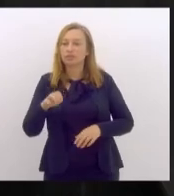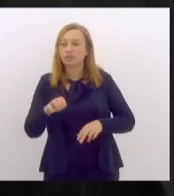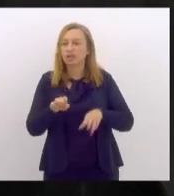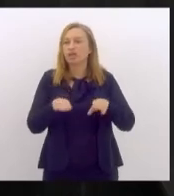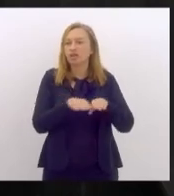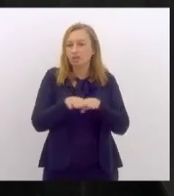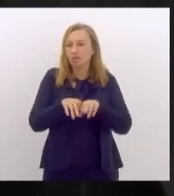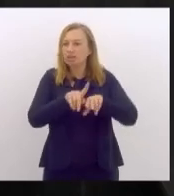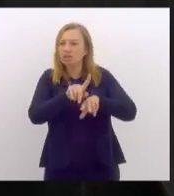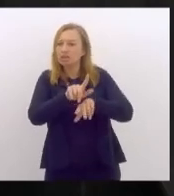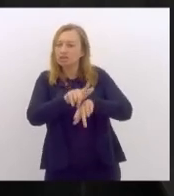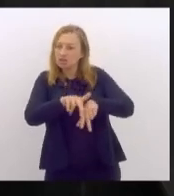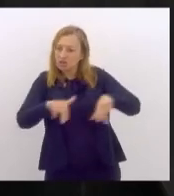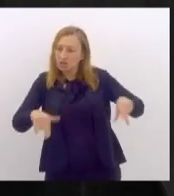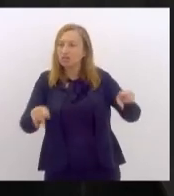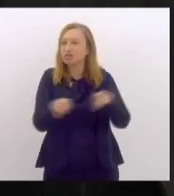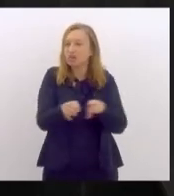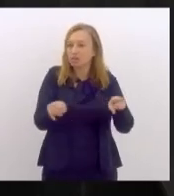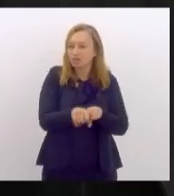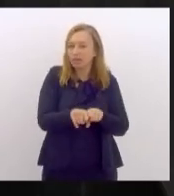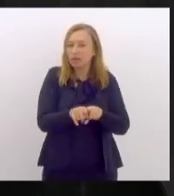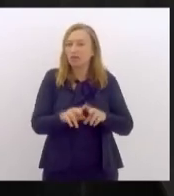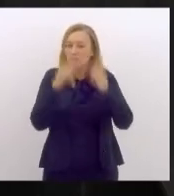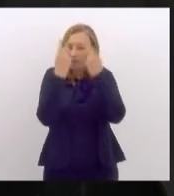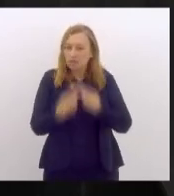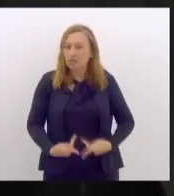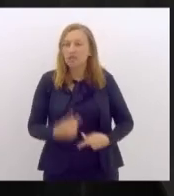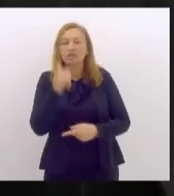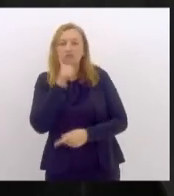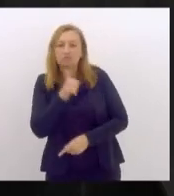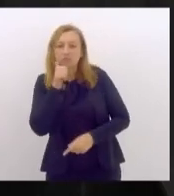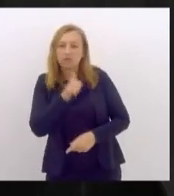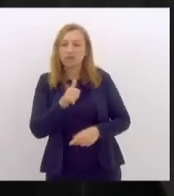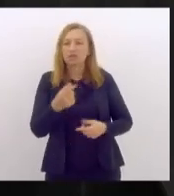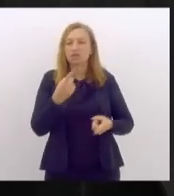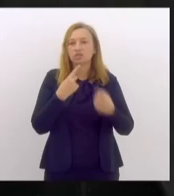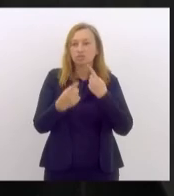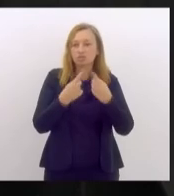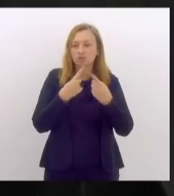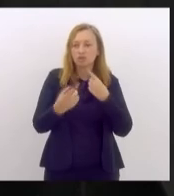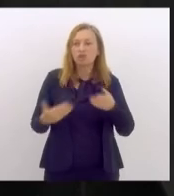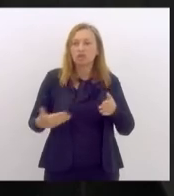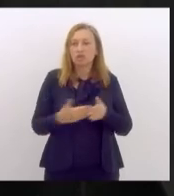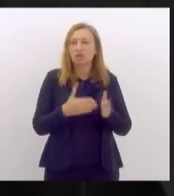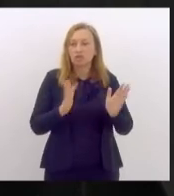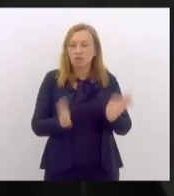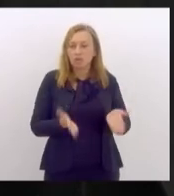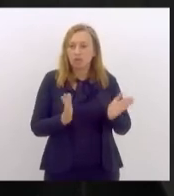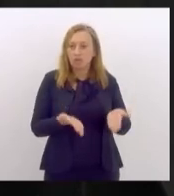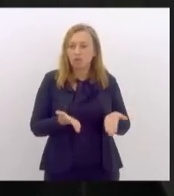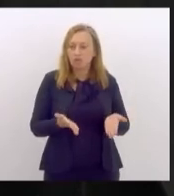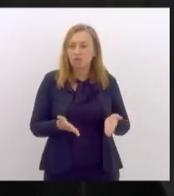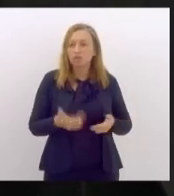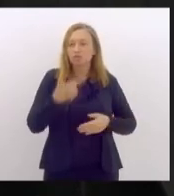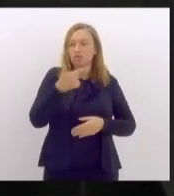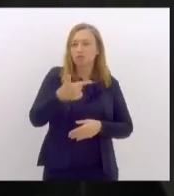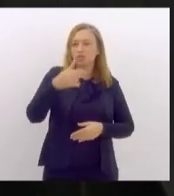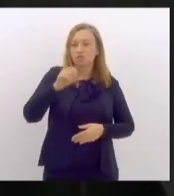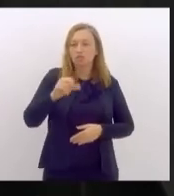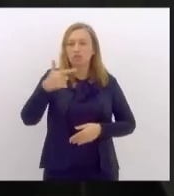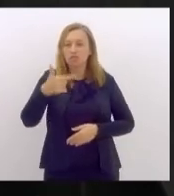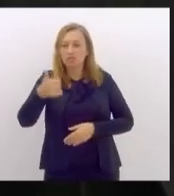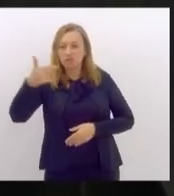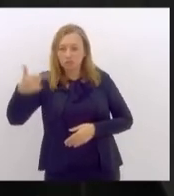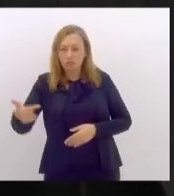é também a humanidade das mulheres que tá em debate se até hoje em pleno 2022